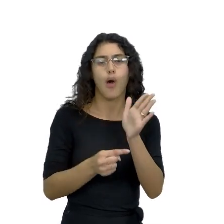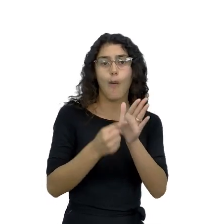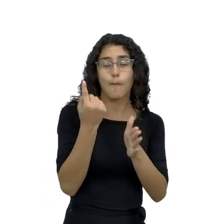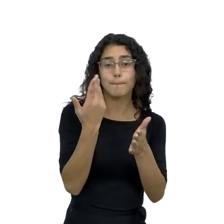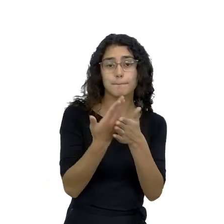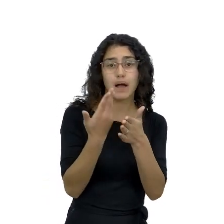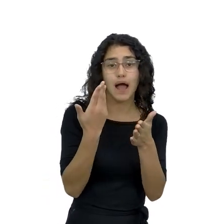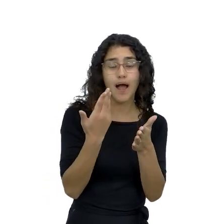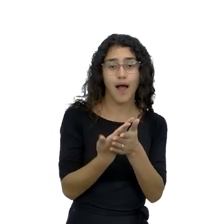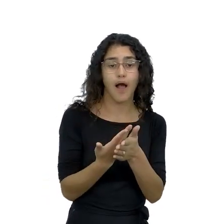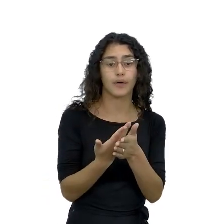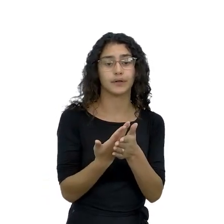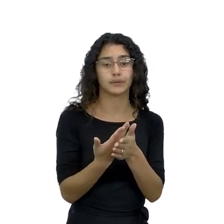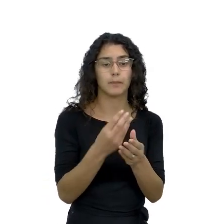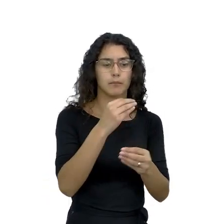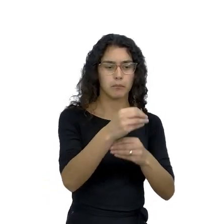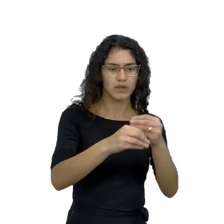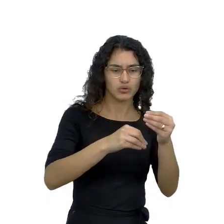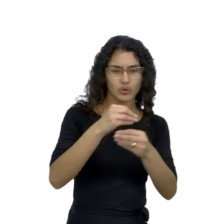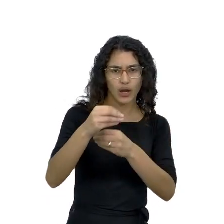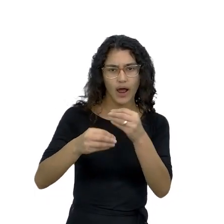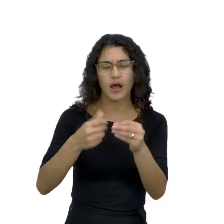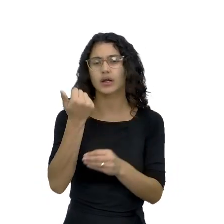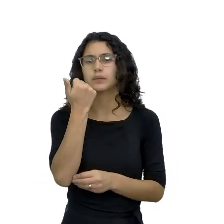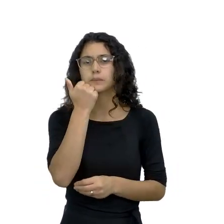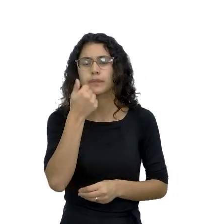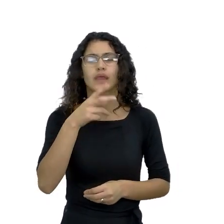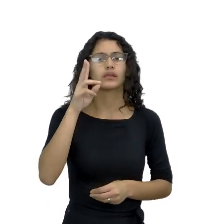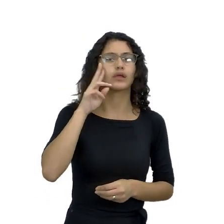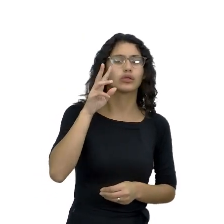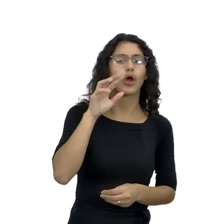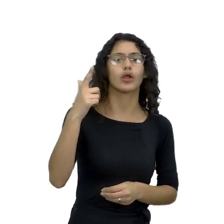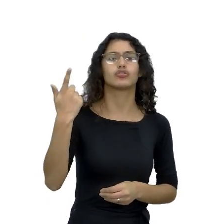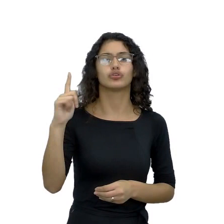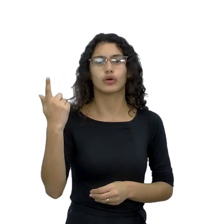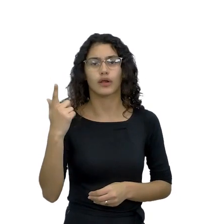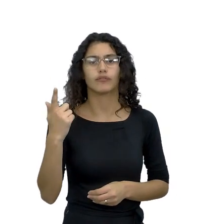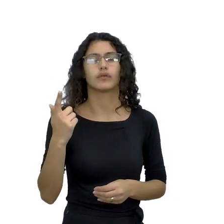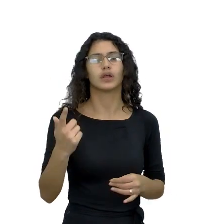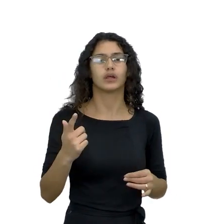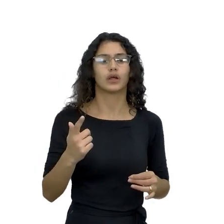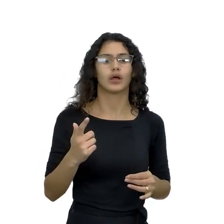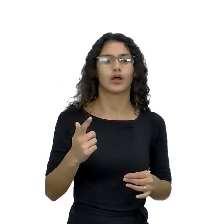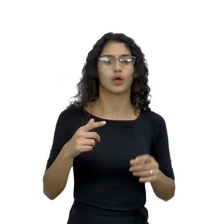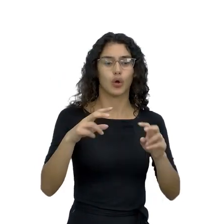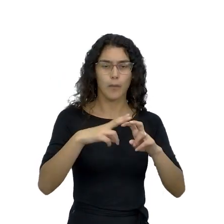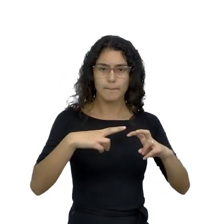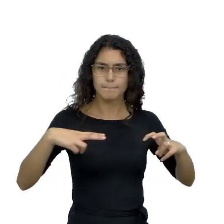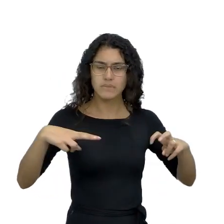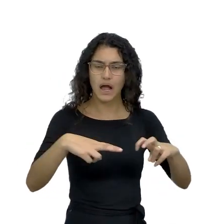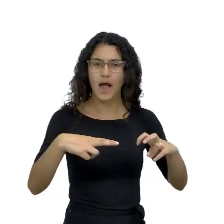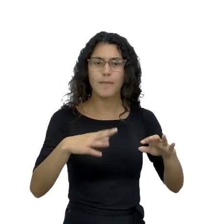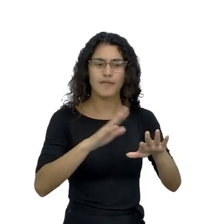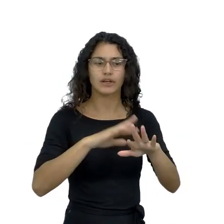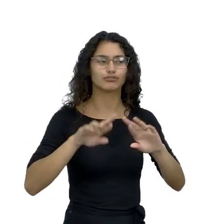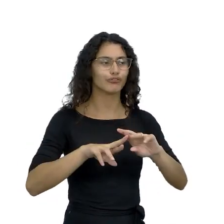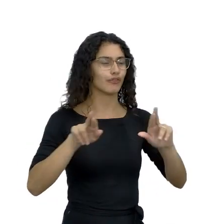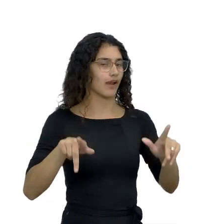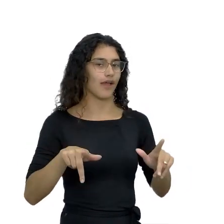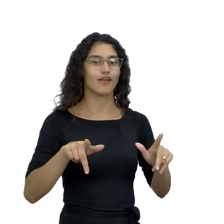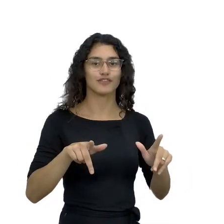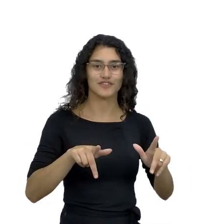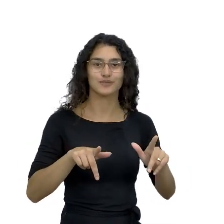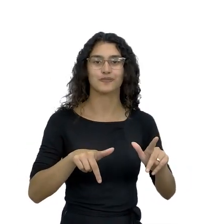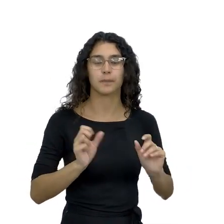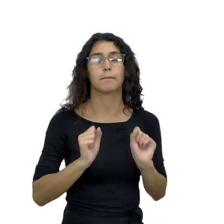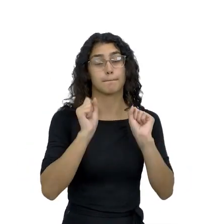aula né, ciências, história e geografia no pátio, uma coisa para quebrar tudo,